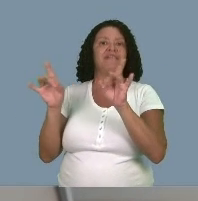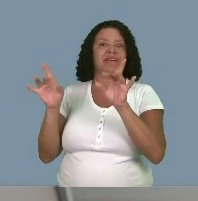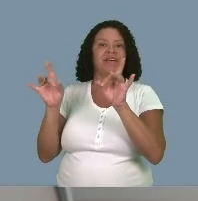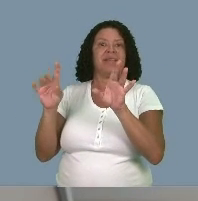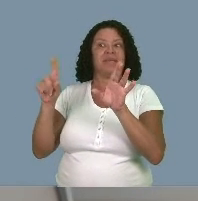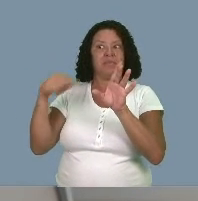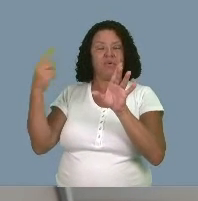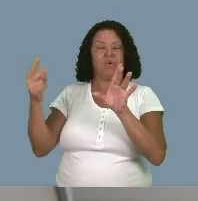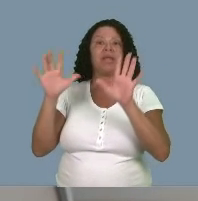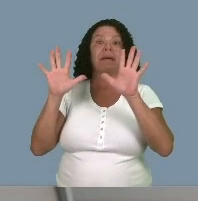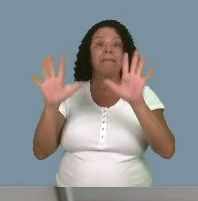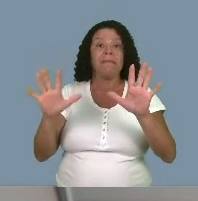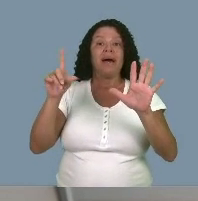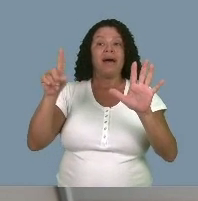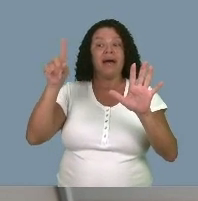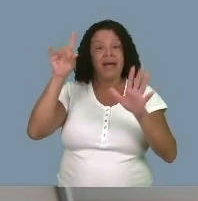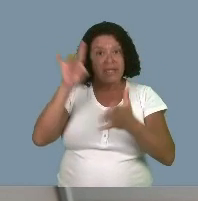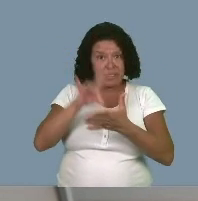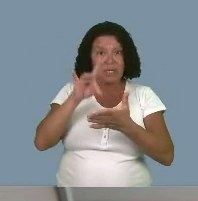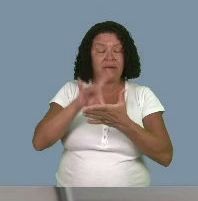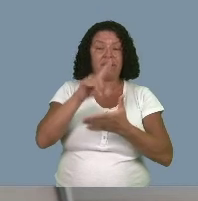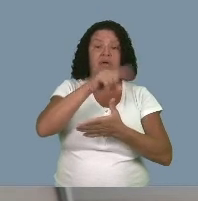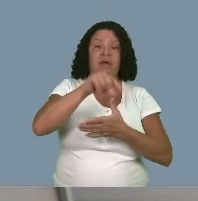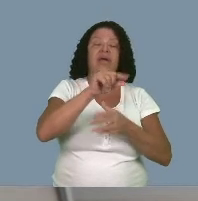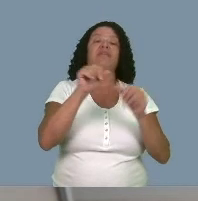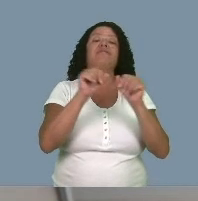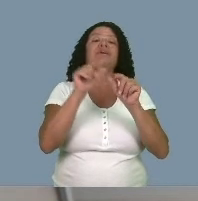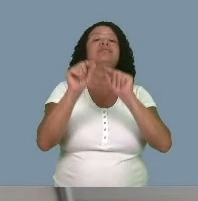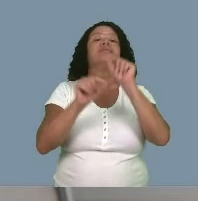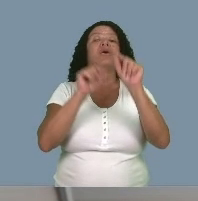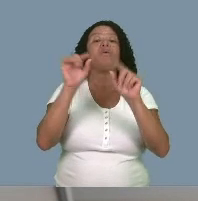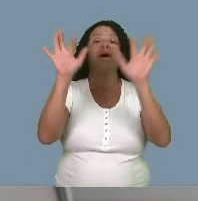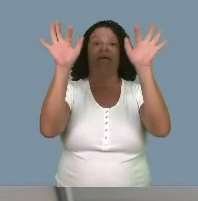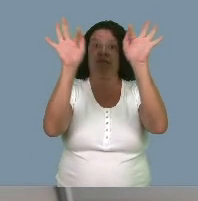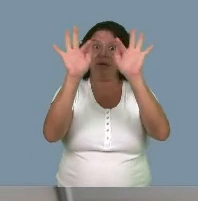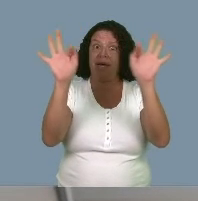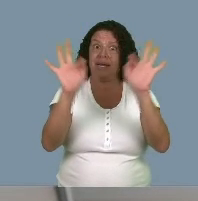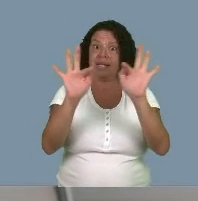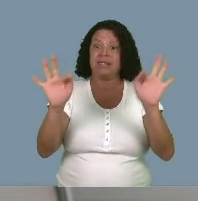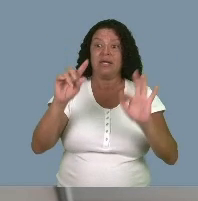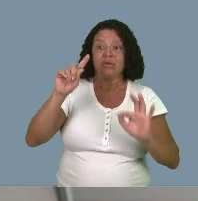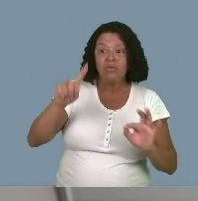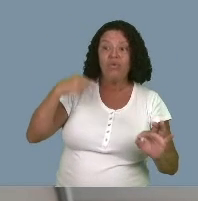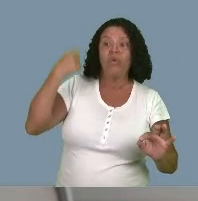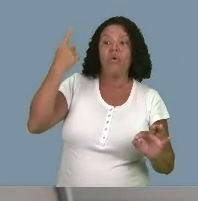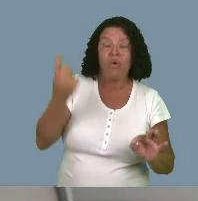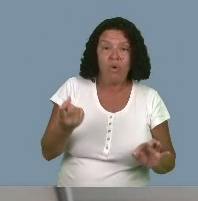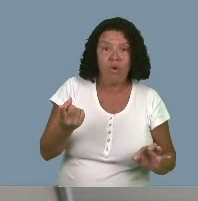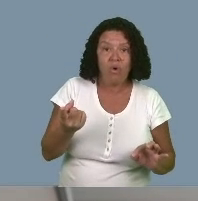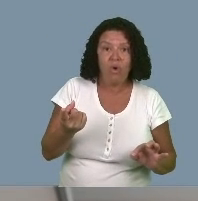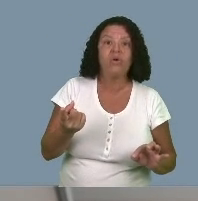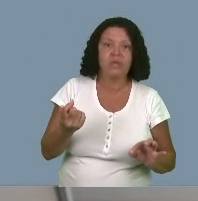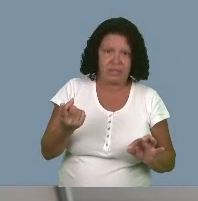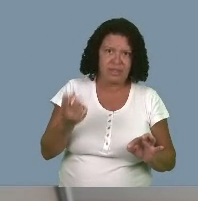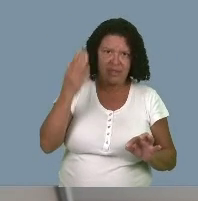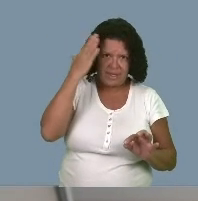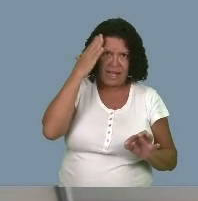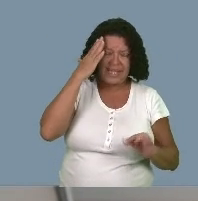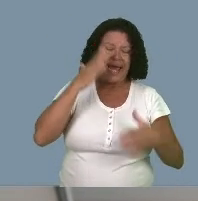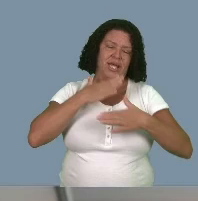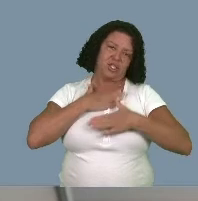Mas ela realmente está em fazer a felicidade do outro. A felicidade do outro é a